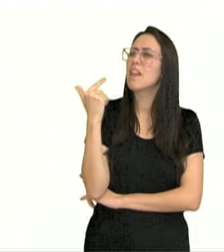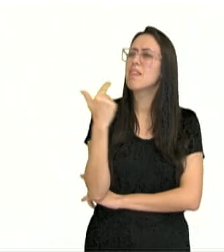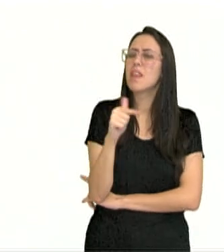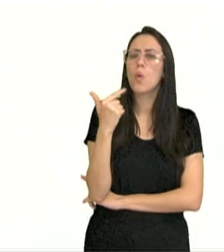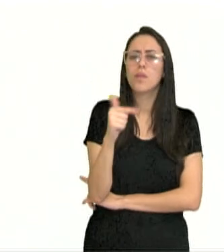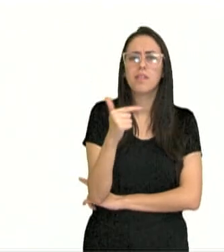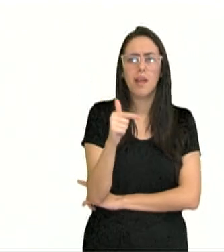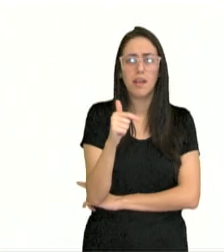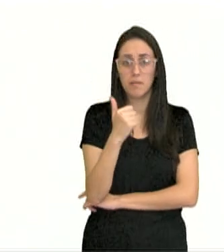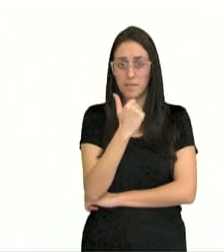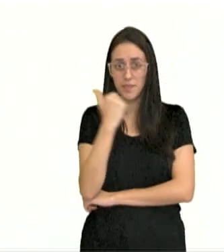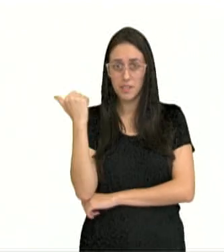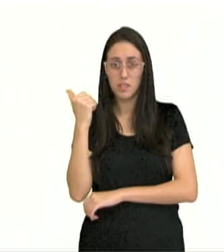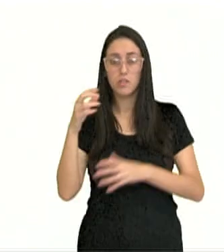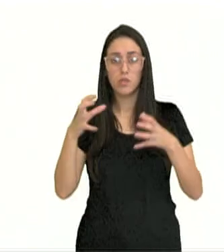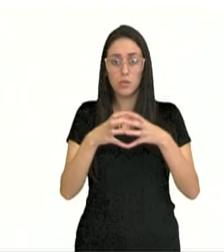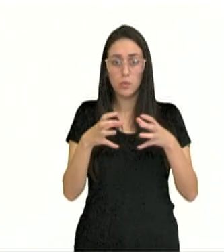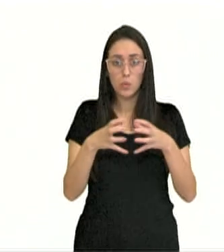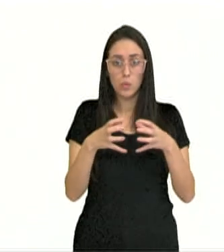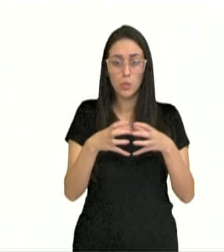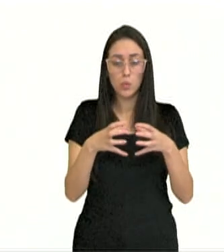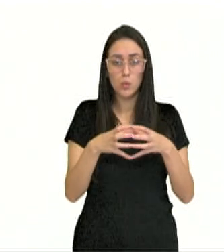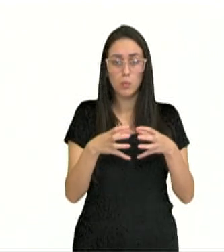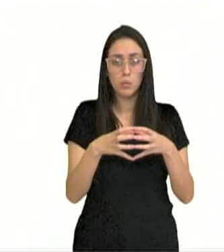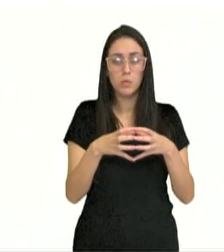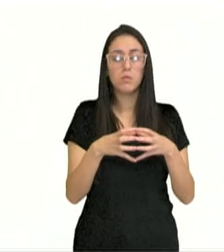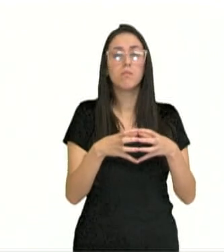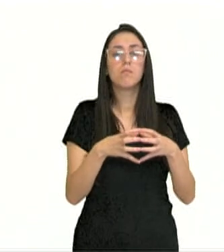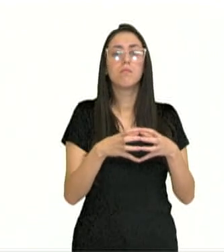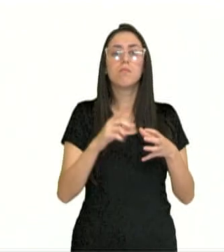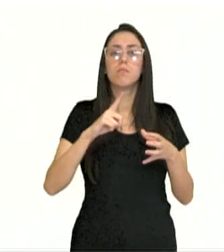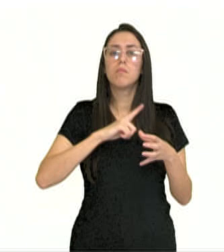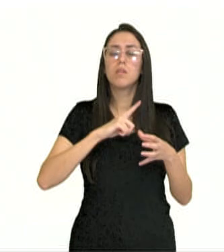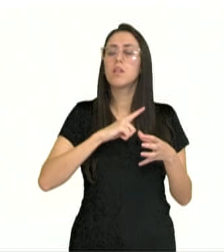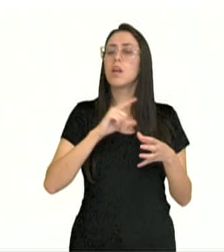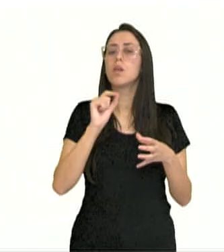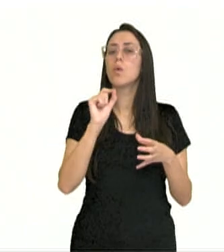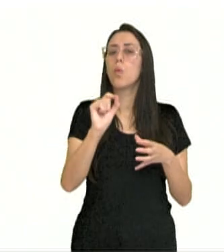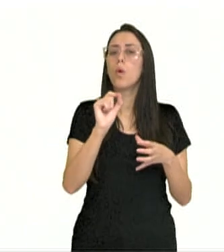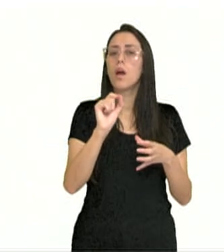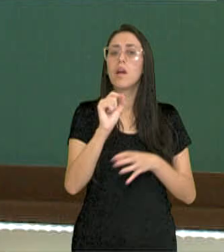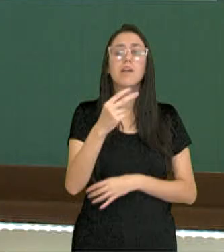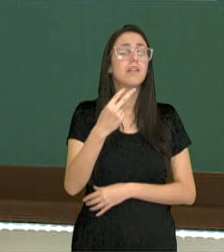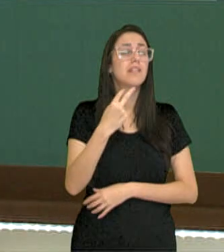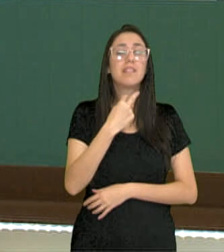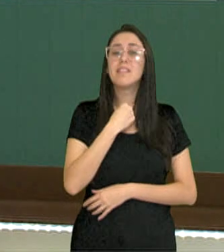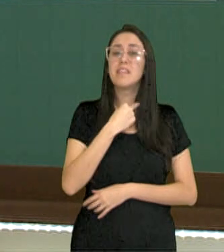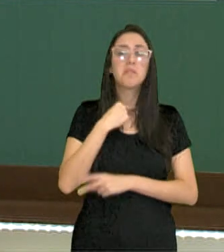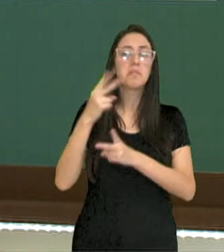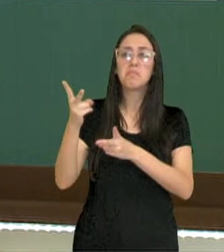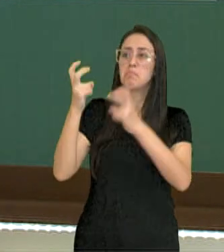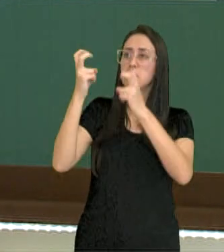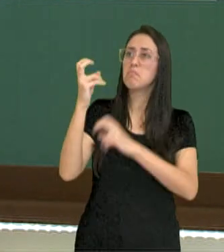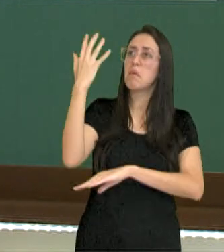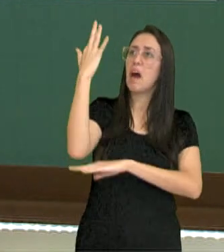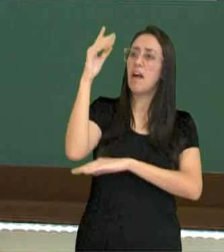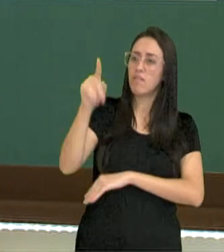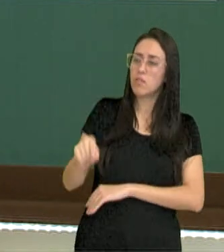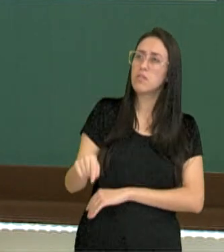esse grupo apresenta, mas a atividade pergunta o que nós não podemos observar,